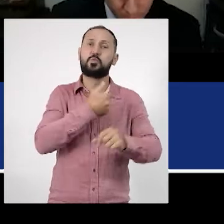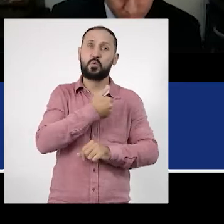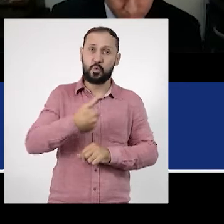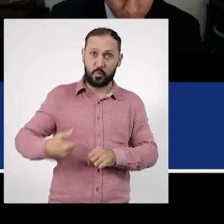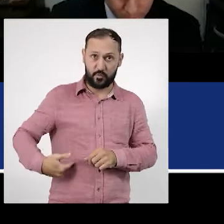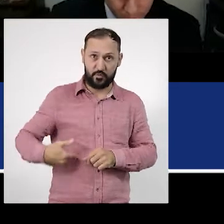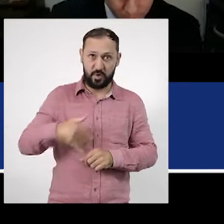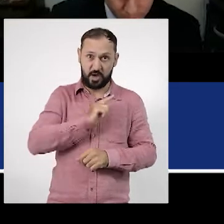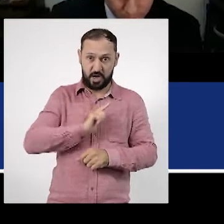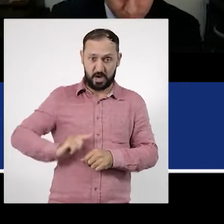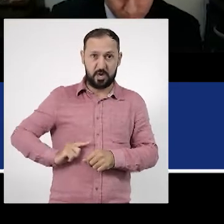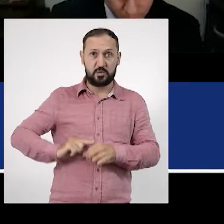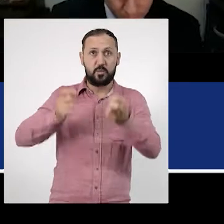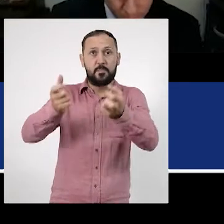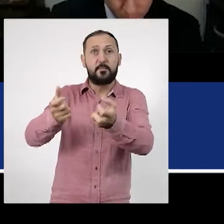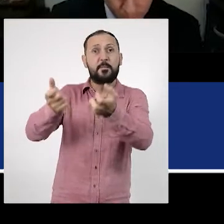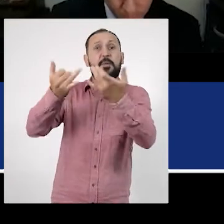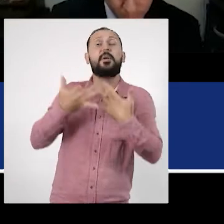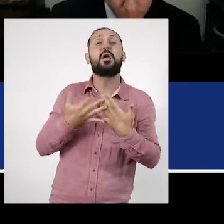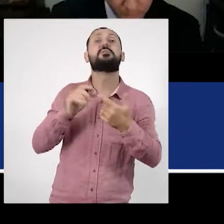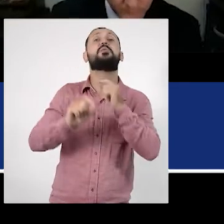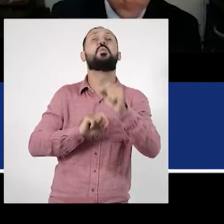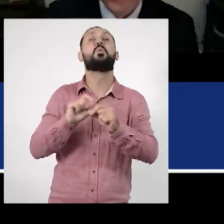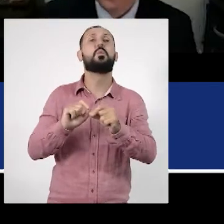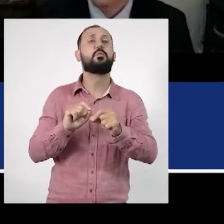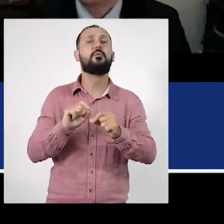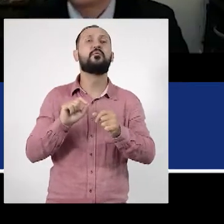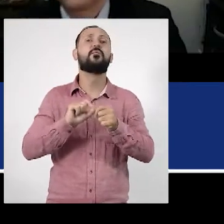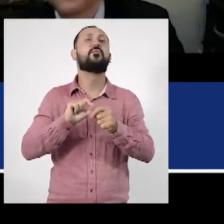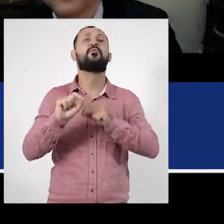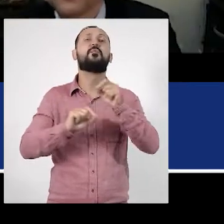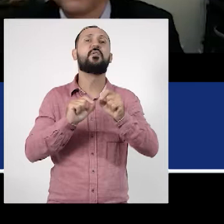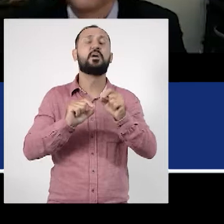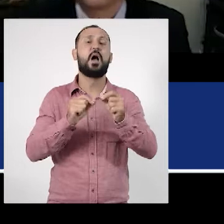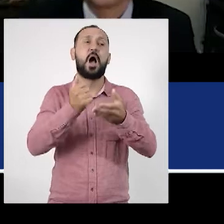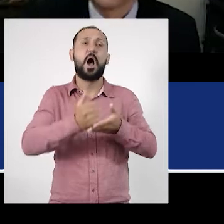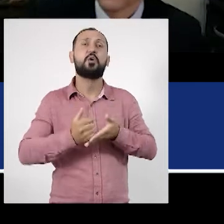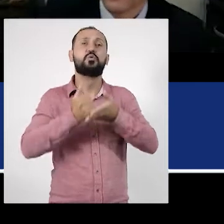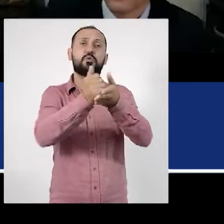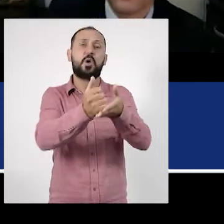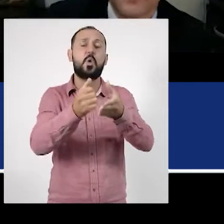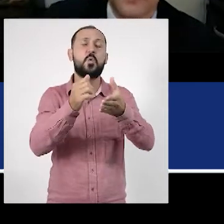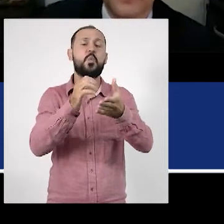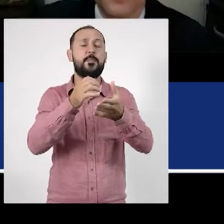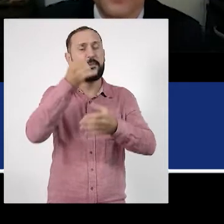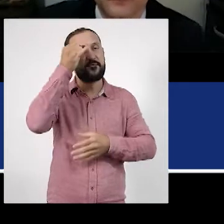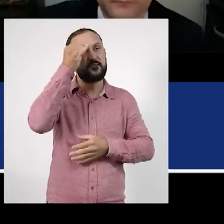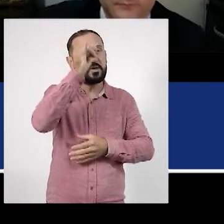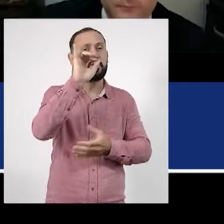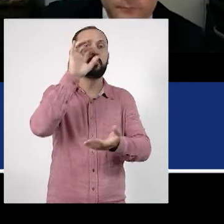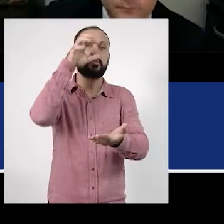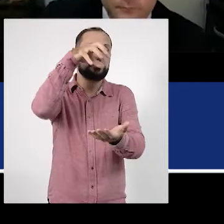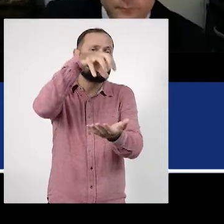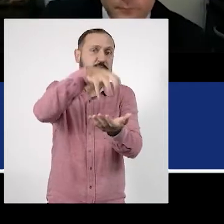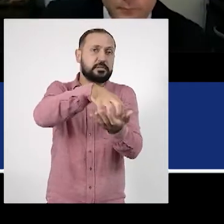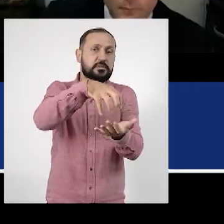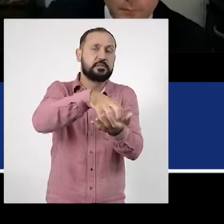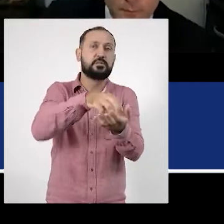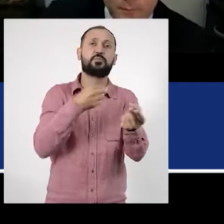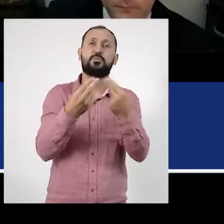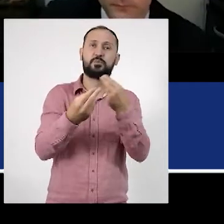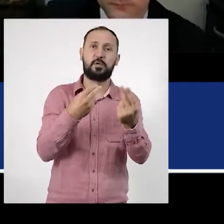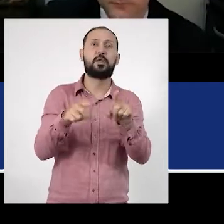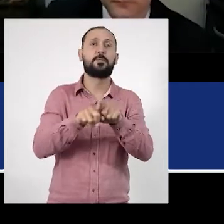do Estado uma explicação como é que está sendo feita a precaução, a prevenção nas aldeias indígenas e